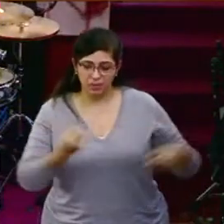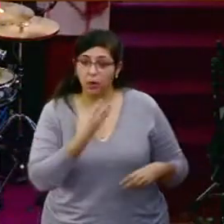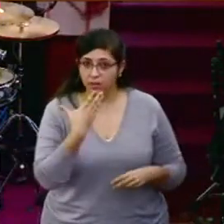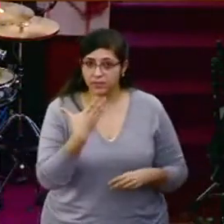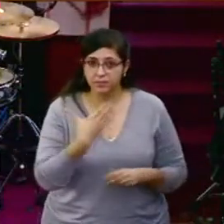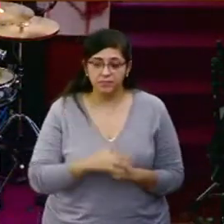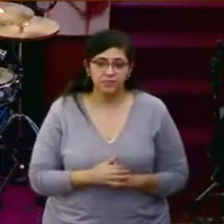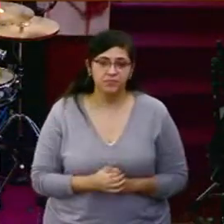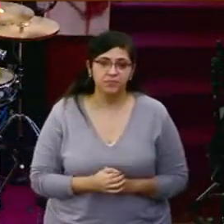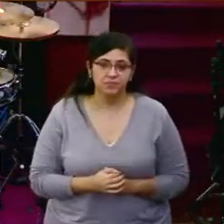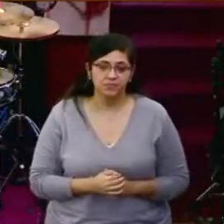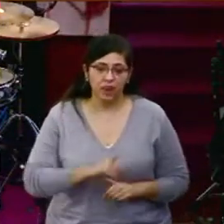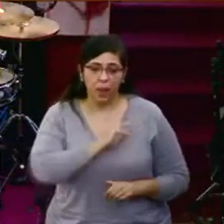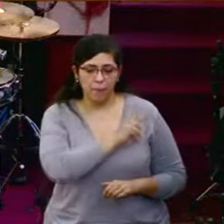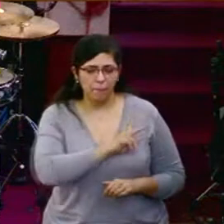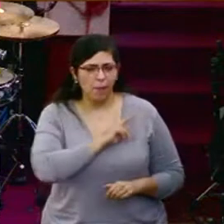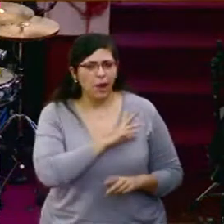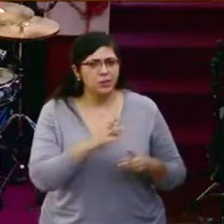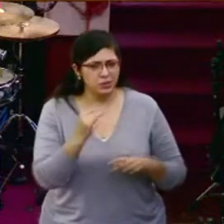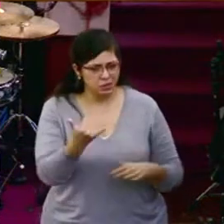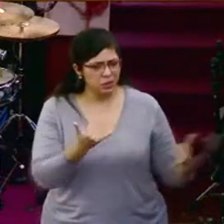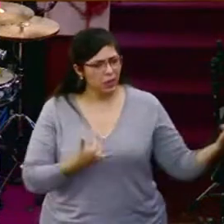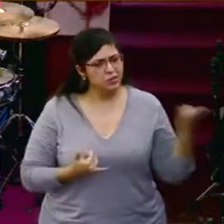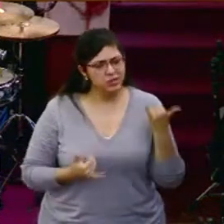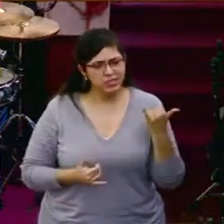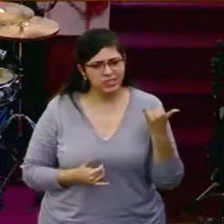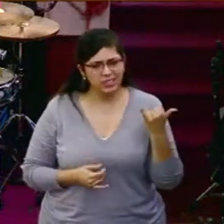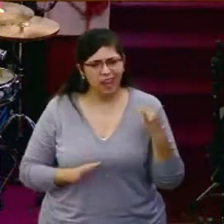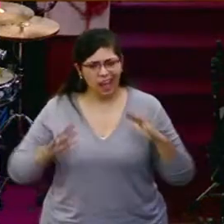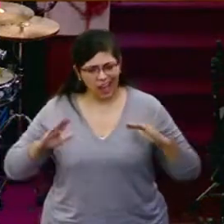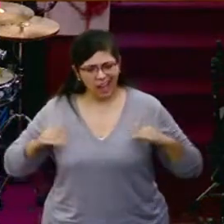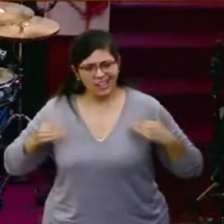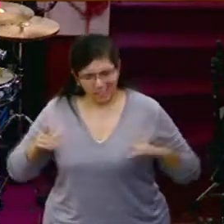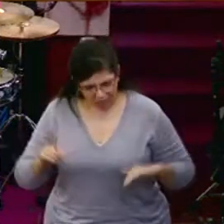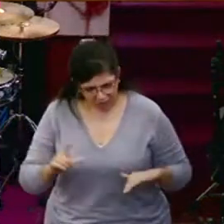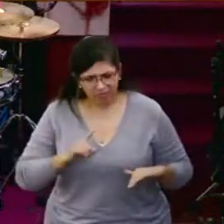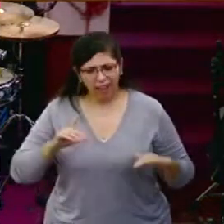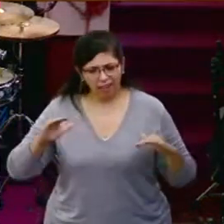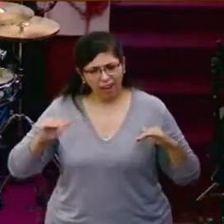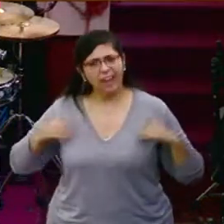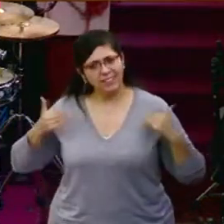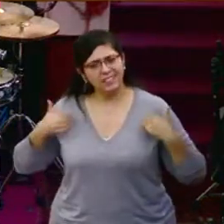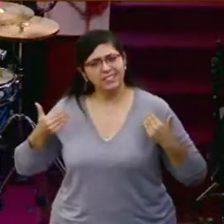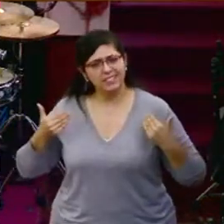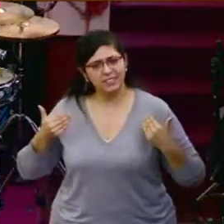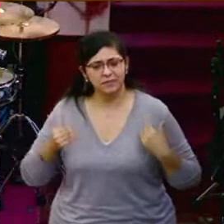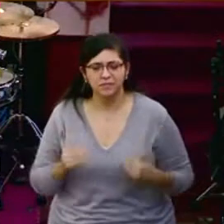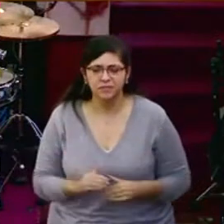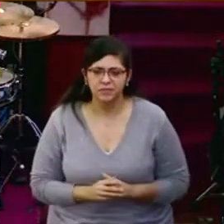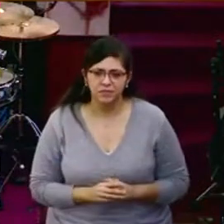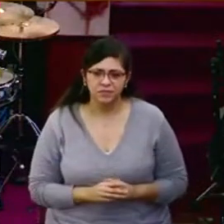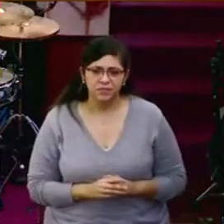são paulo várias vezes dias nessa carta tem uma alegria tem uma alegria mas isso não